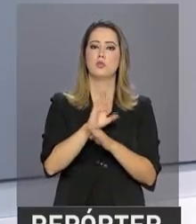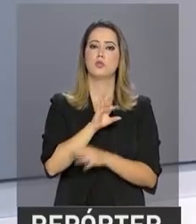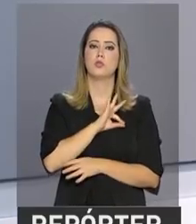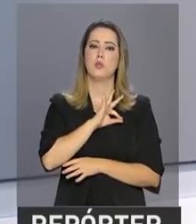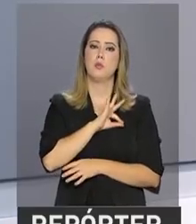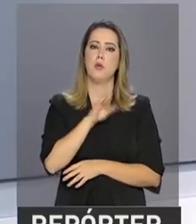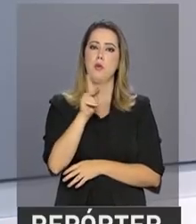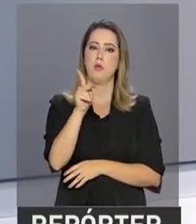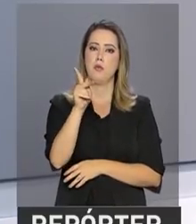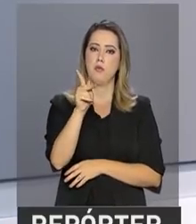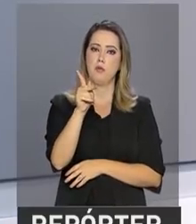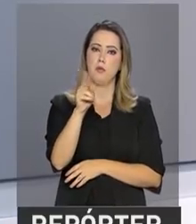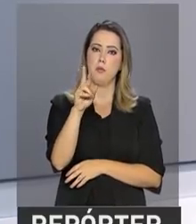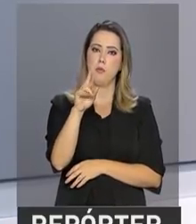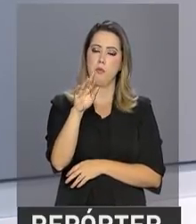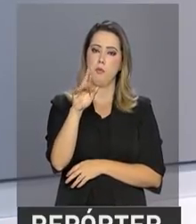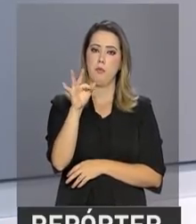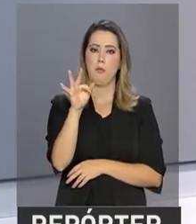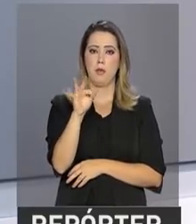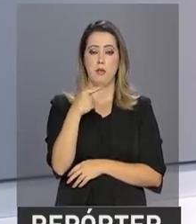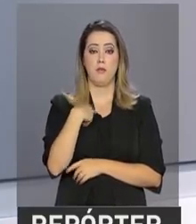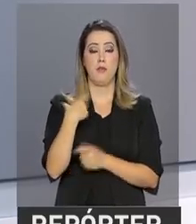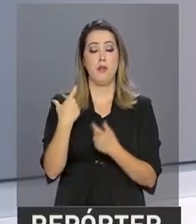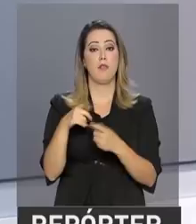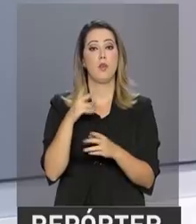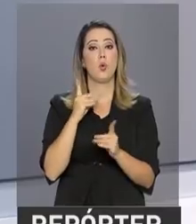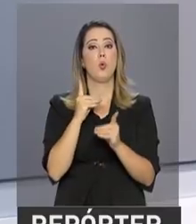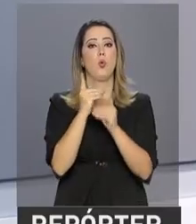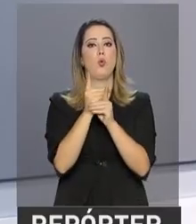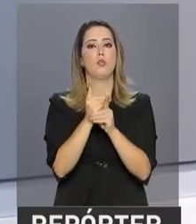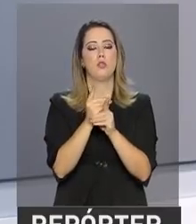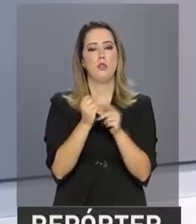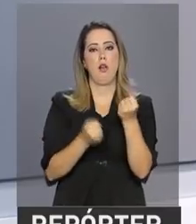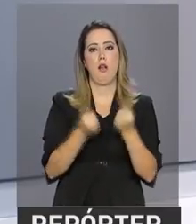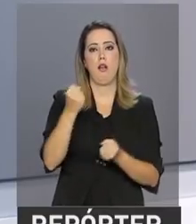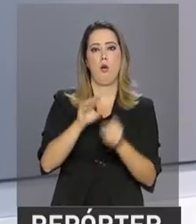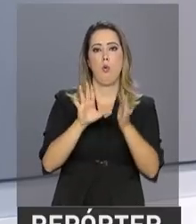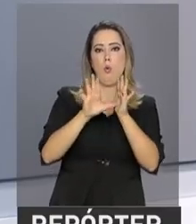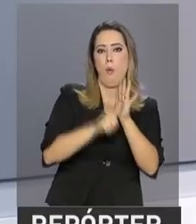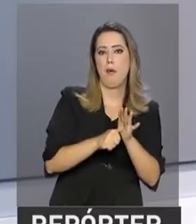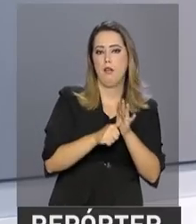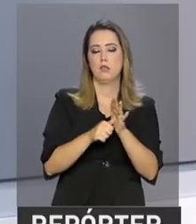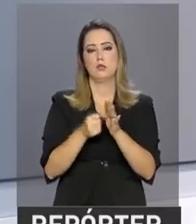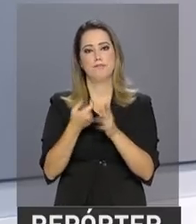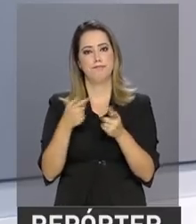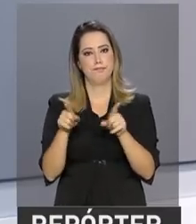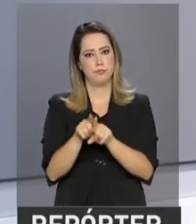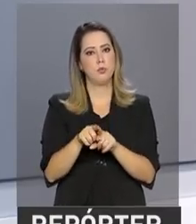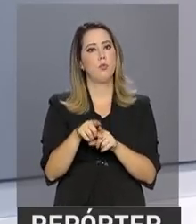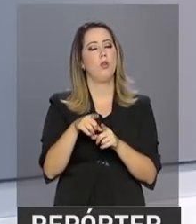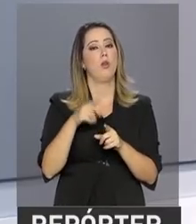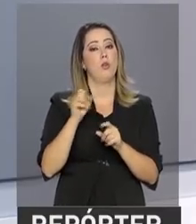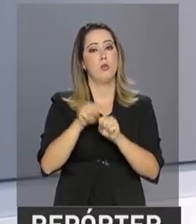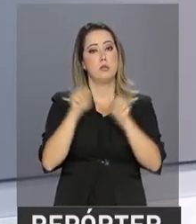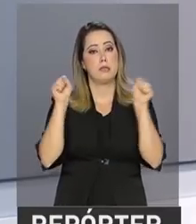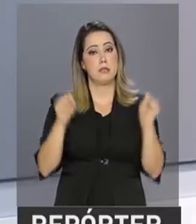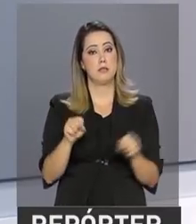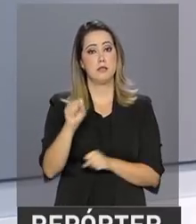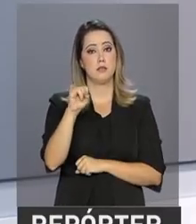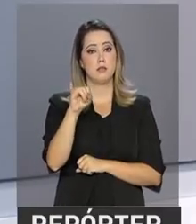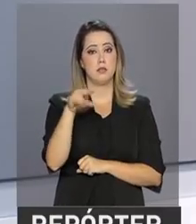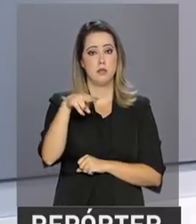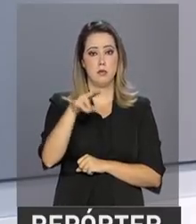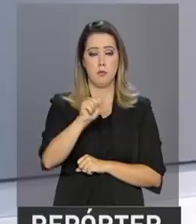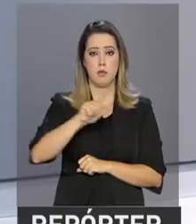rodoviária federal na localização de veículo roubados e furtados o sistema sinal já está disponível agora